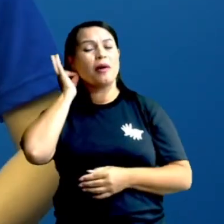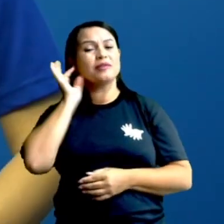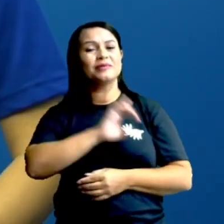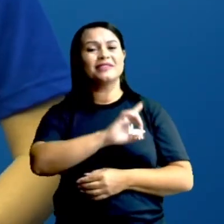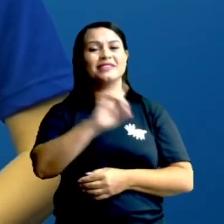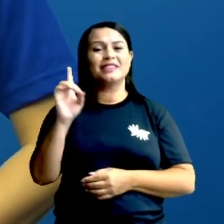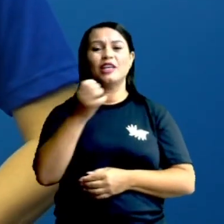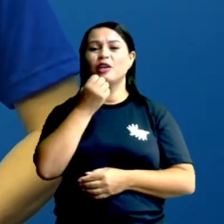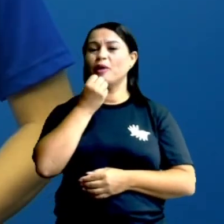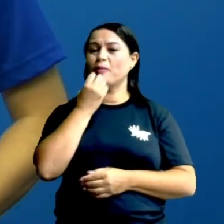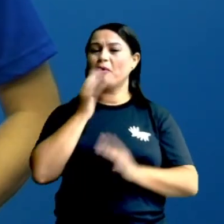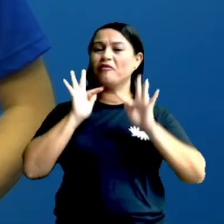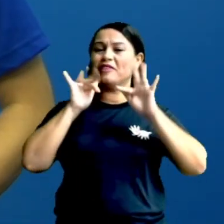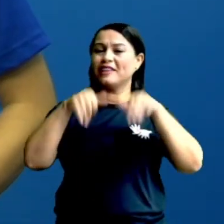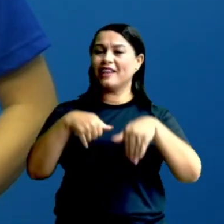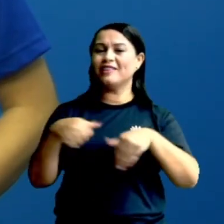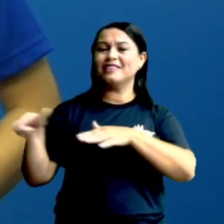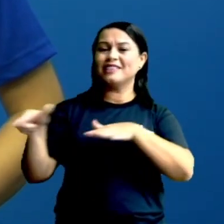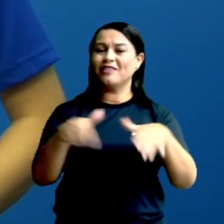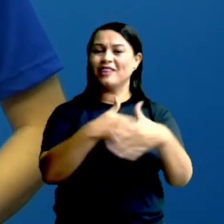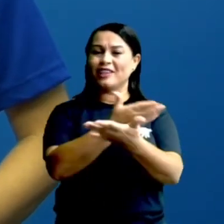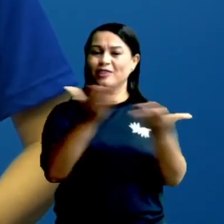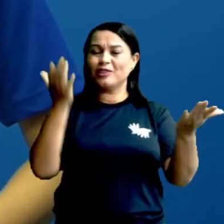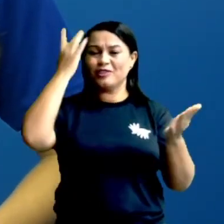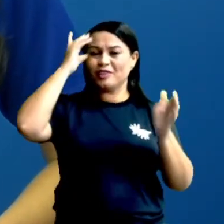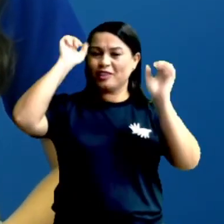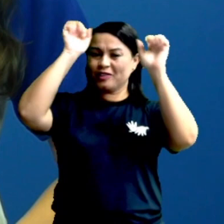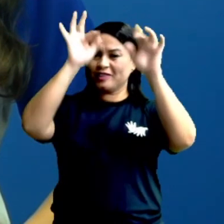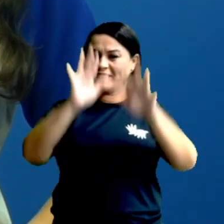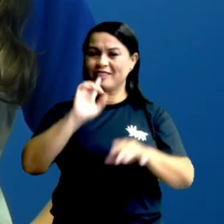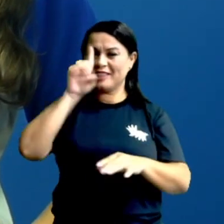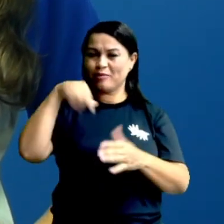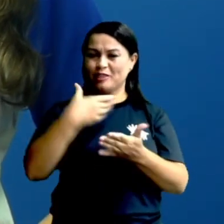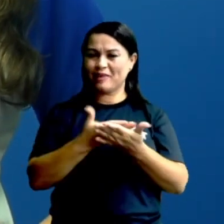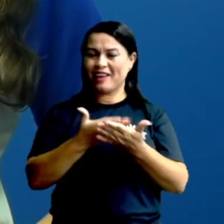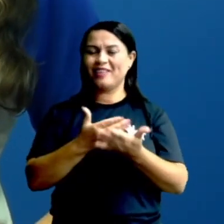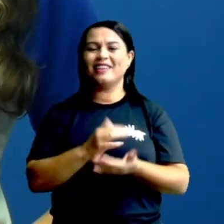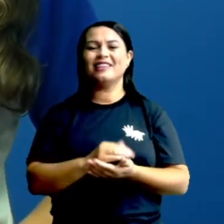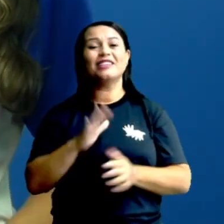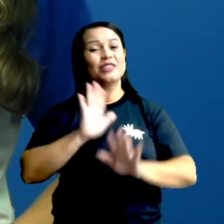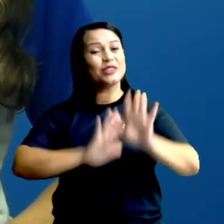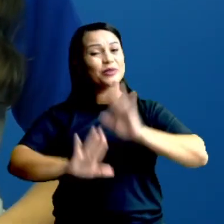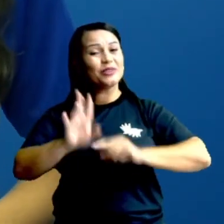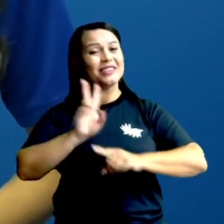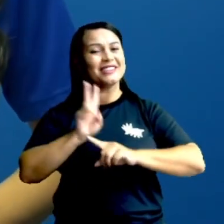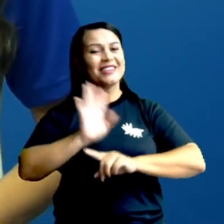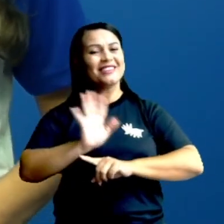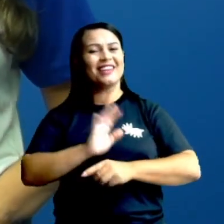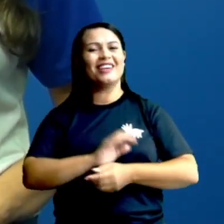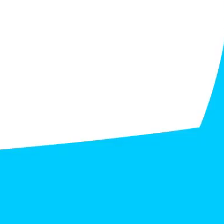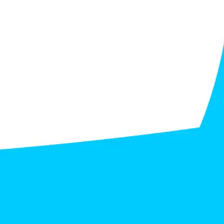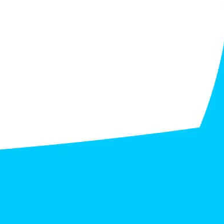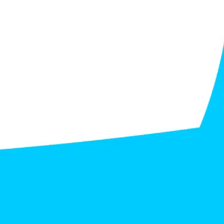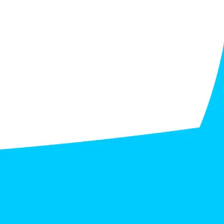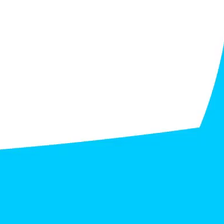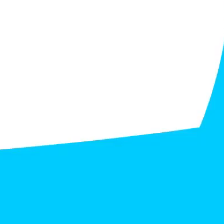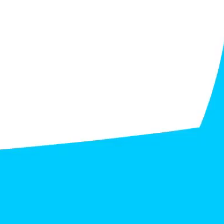dia e um bom final de semana a todos, tá bom? Fiquem com Deus e até a próxima aula. Se cuidem. Tchau, tchau.